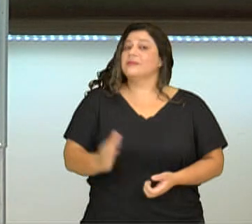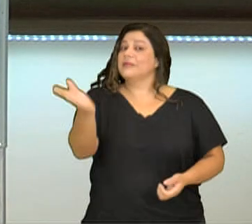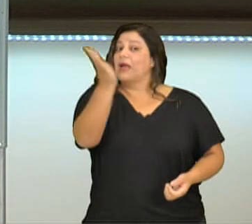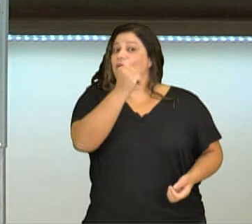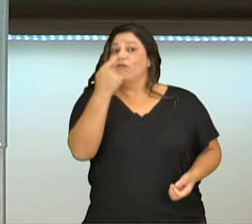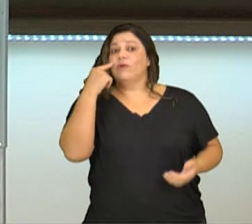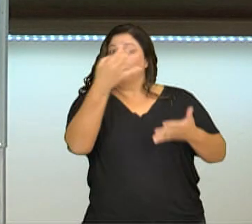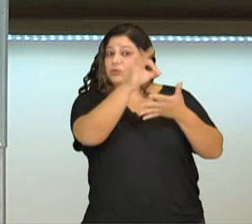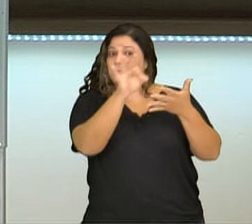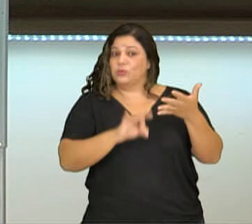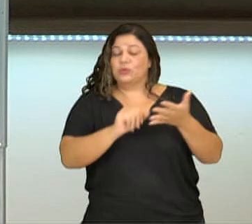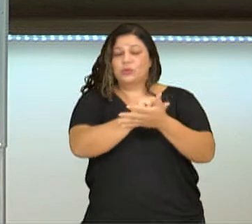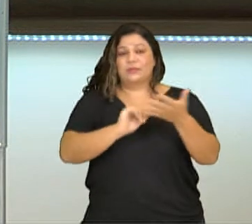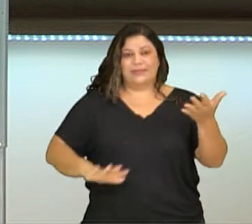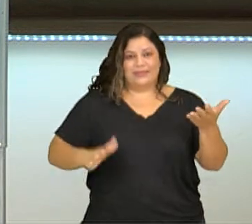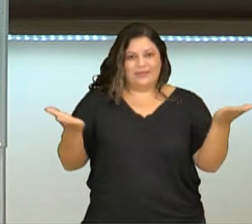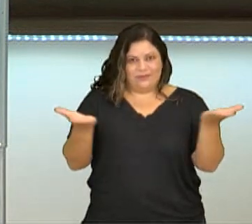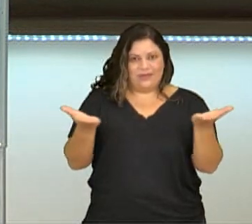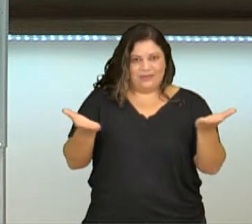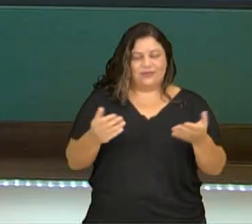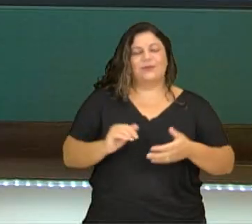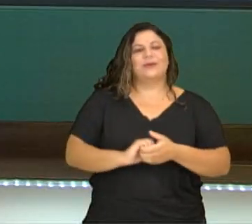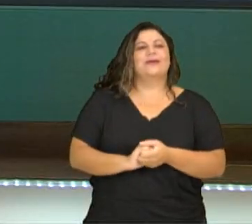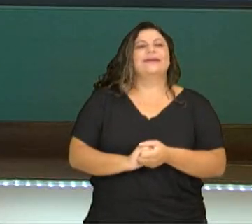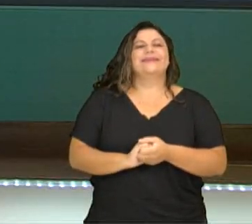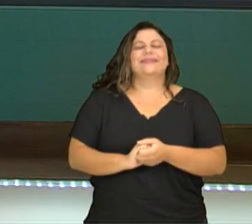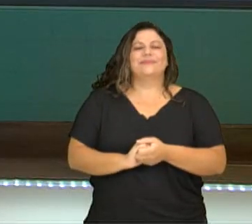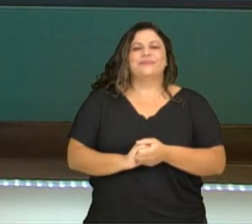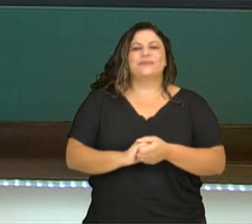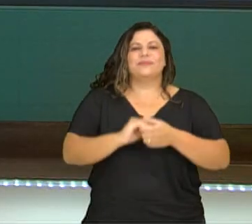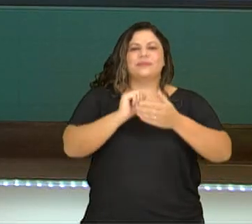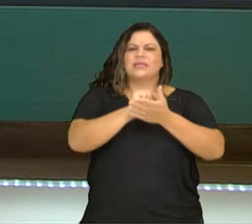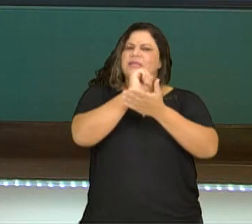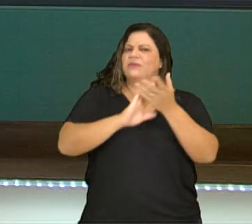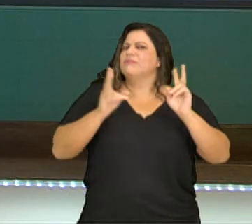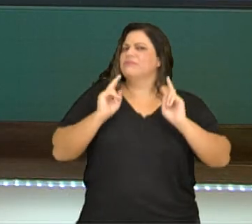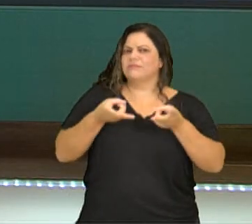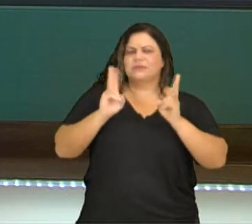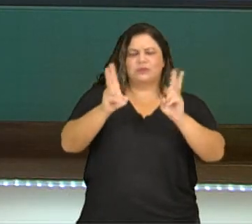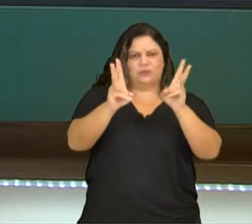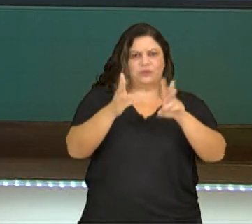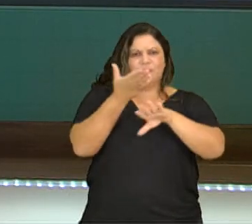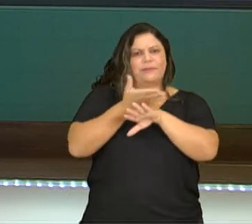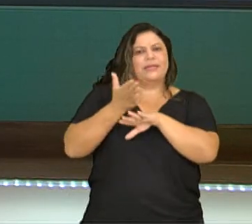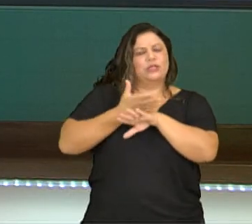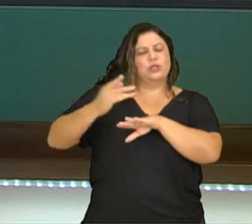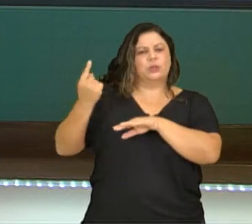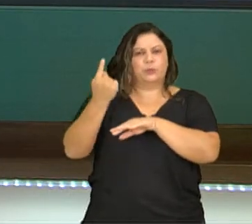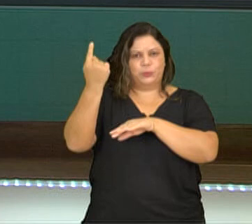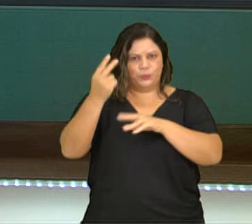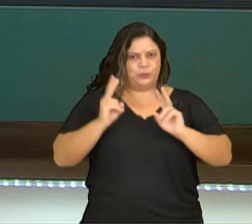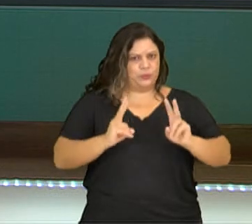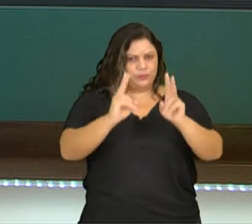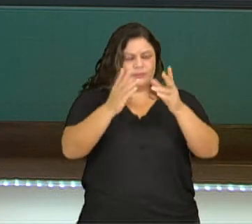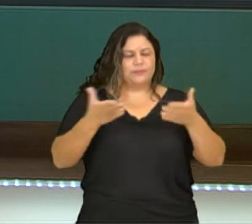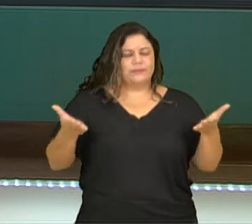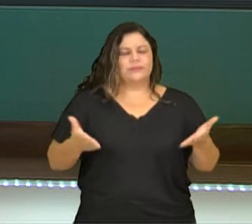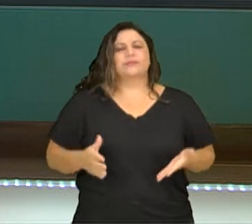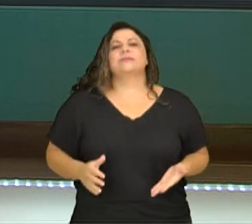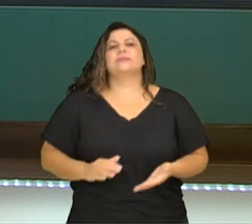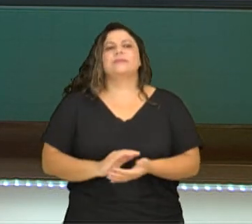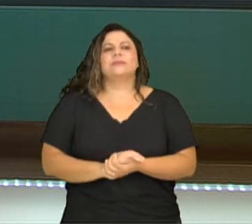vamos corrigir o nosso exercício? Bom, esse exercício então é continuação do praticando 1, ok? Vamos